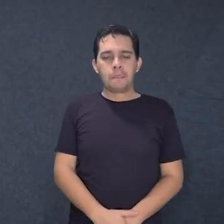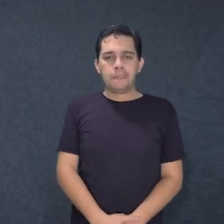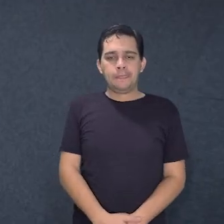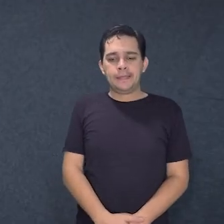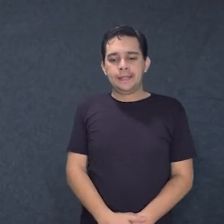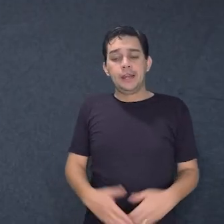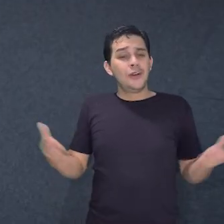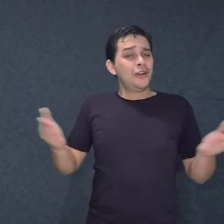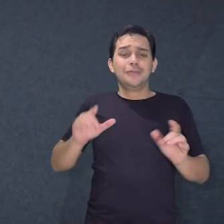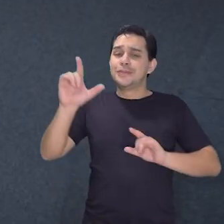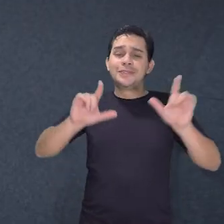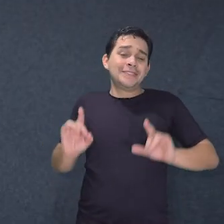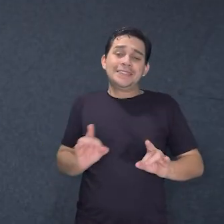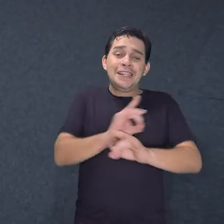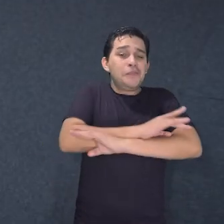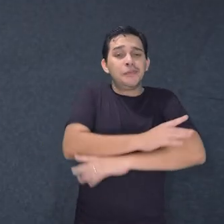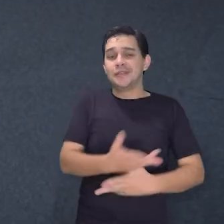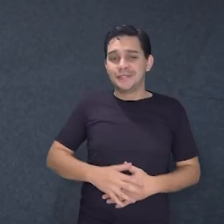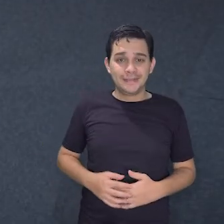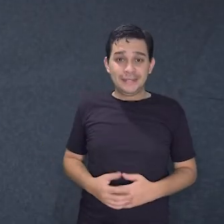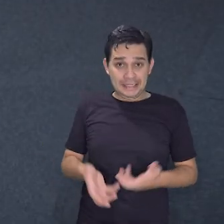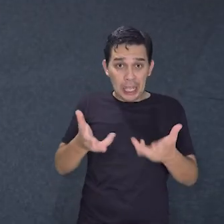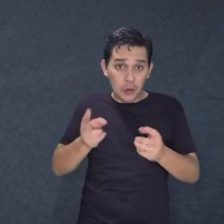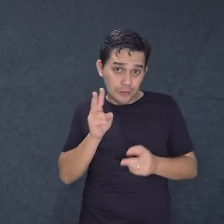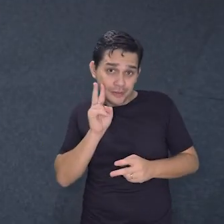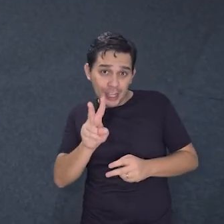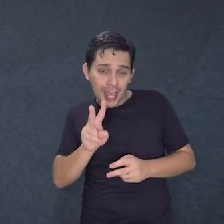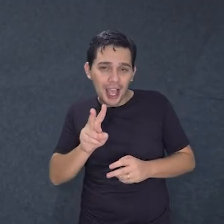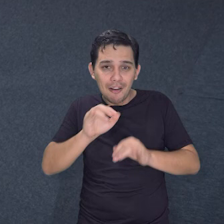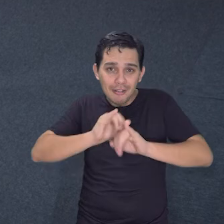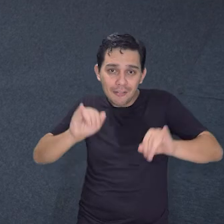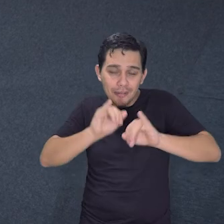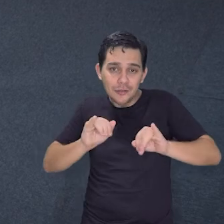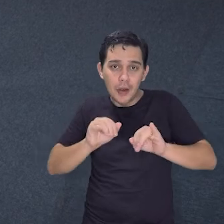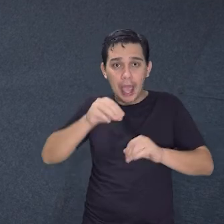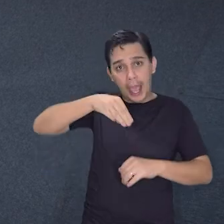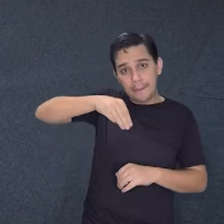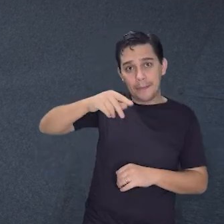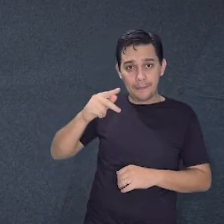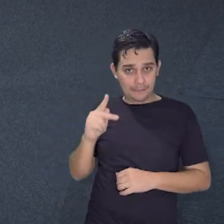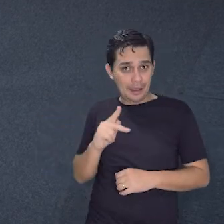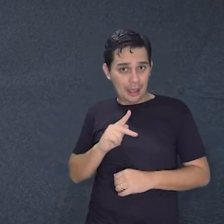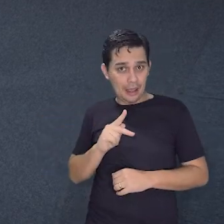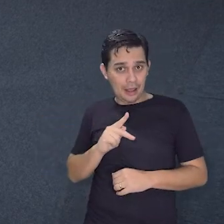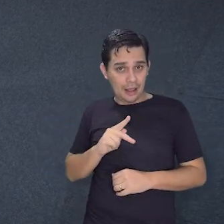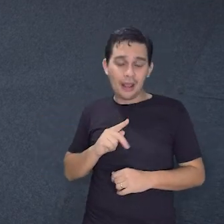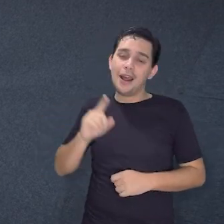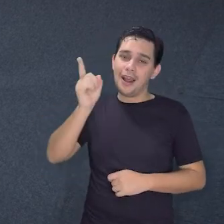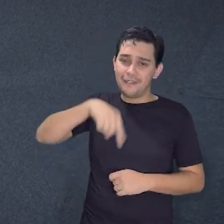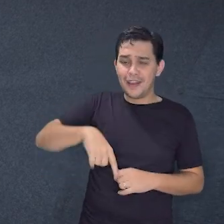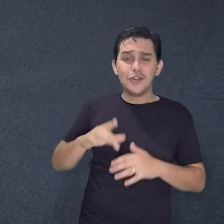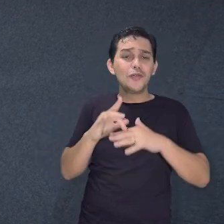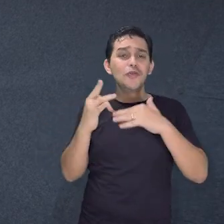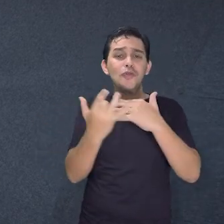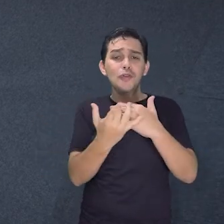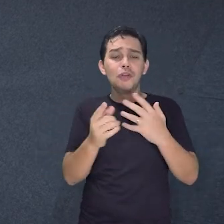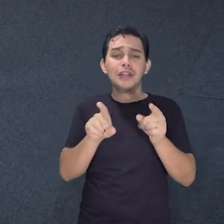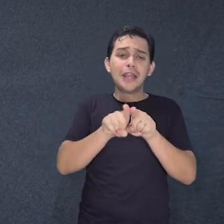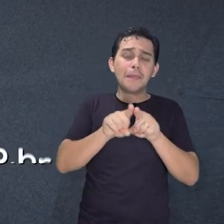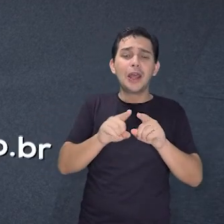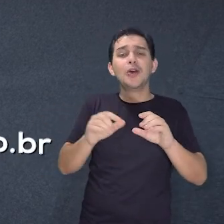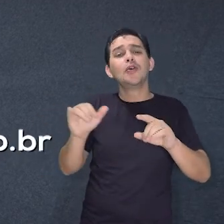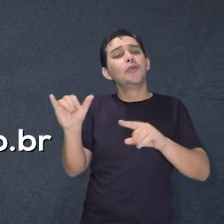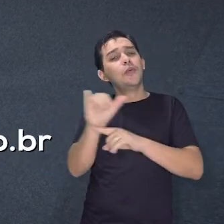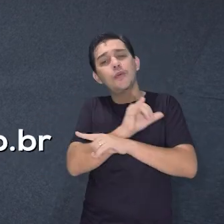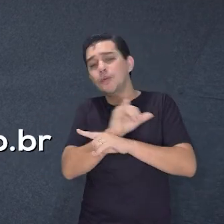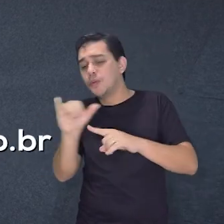nós ficamos por aqui. Fique por dentro das notícias do Ministério Público do Estado do Rio de Janeiro no nosso canal no YouTube e no portal.